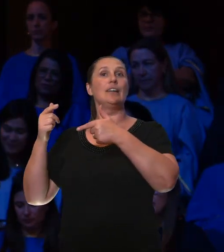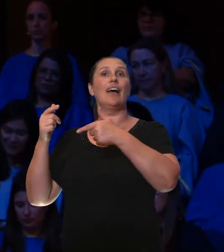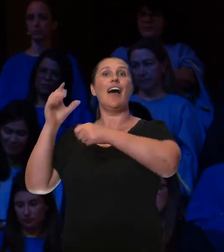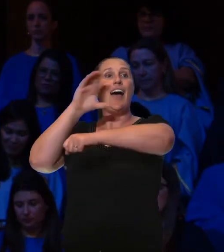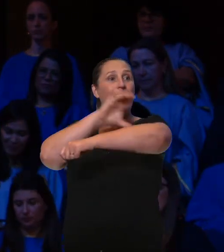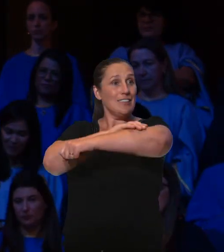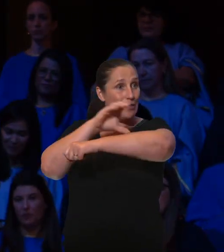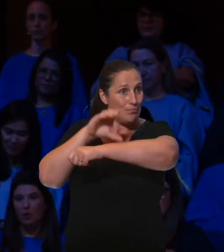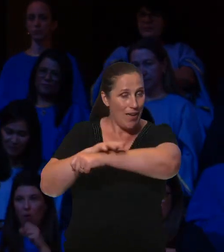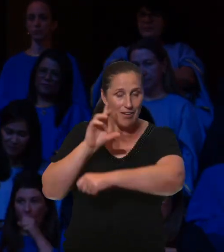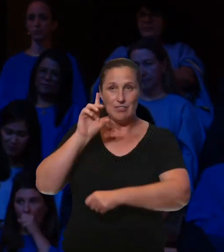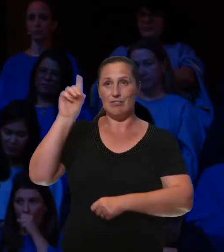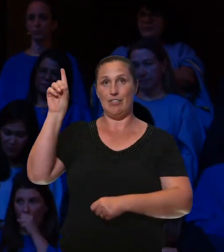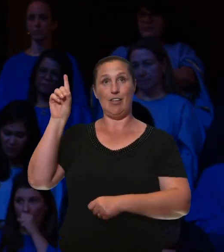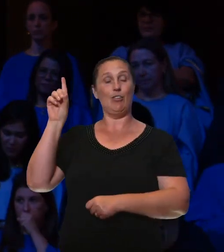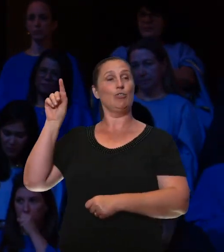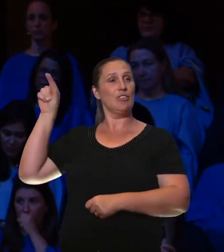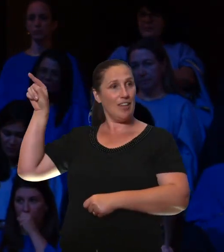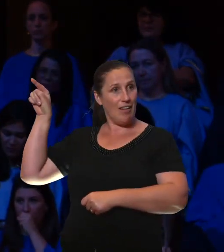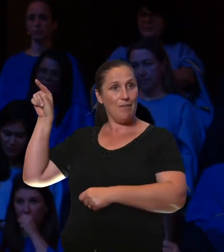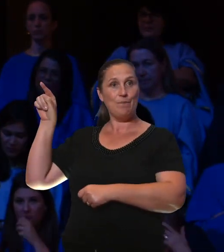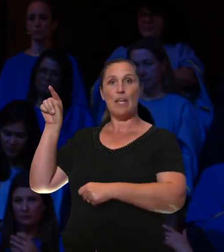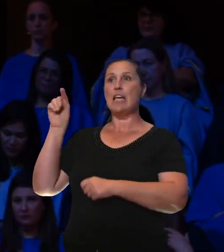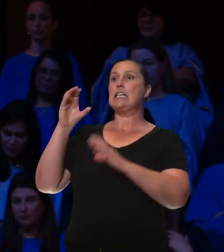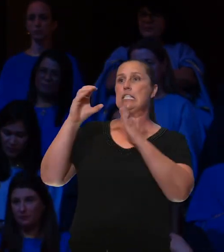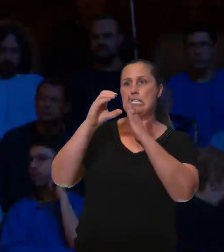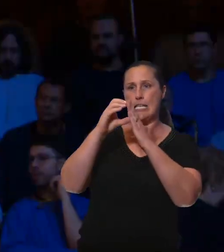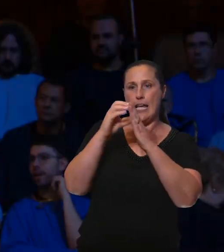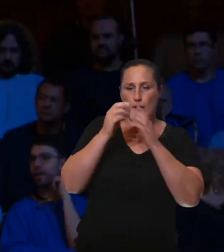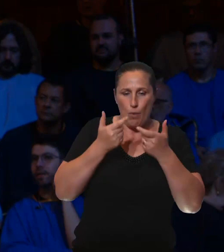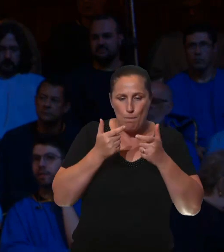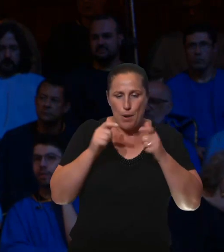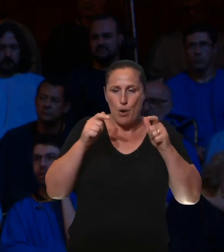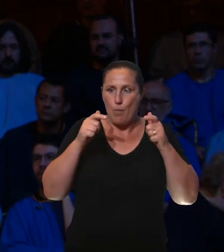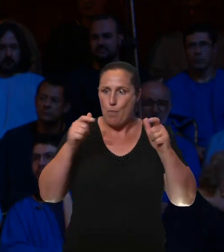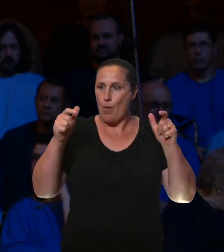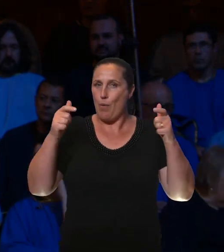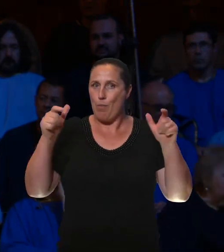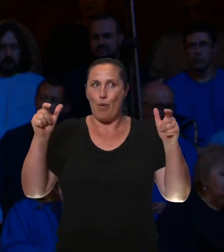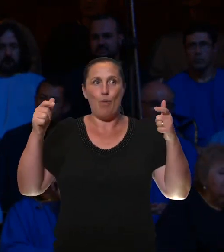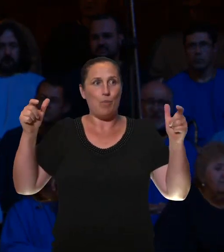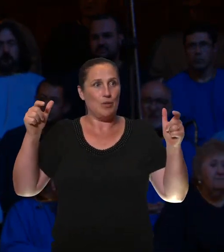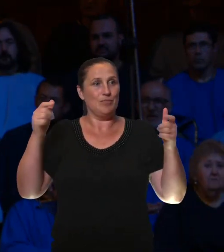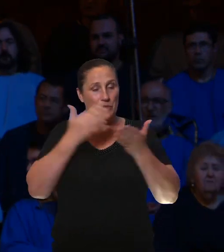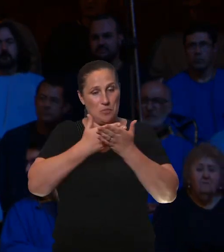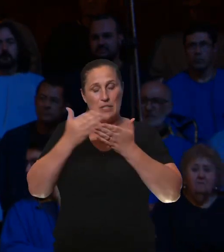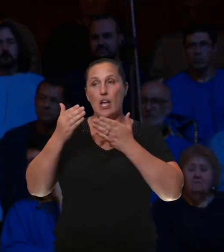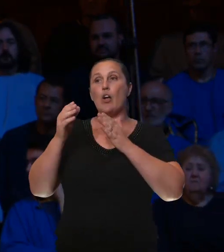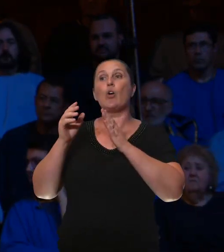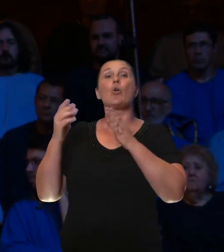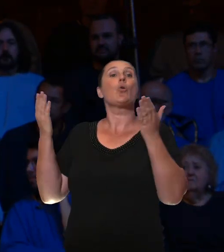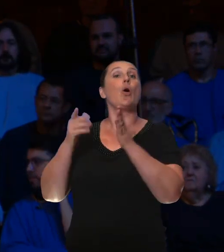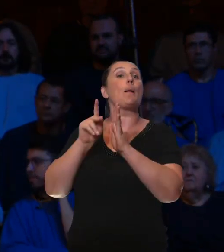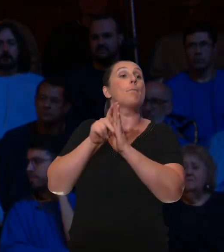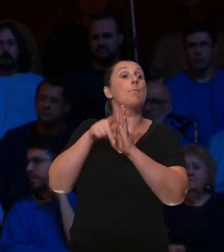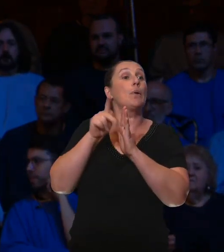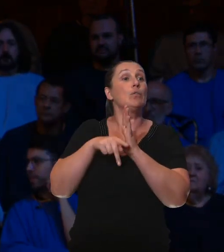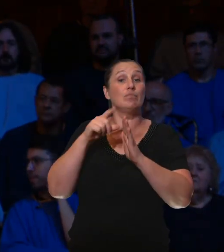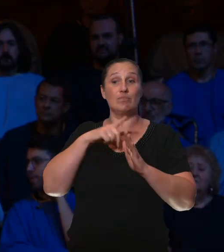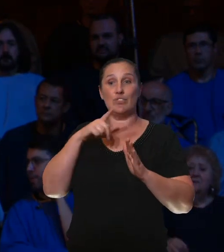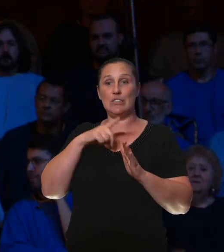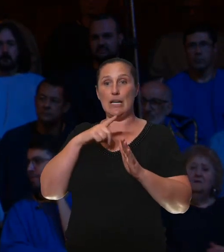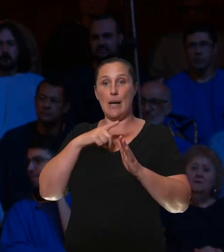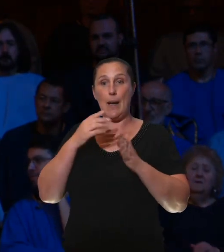uma igreja da Assembleia, mas com células, crescendo, pujante, com um projeto agora, estão abrindo uma